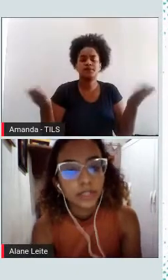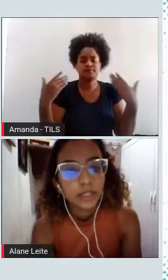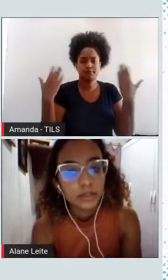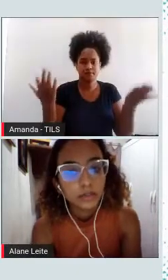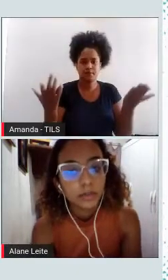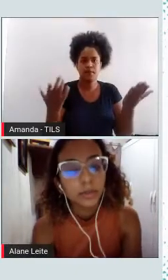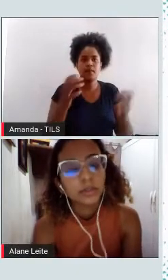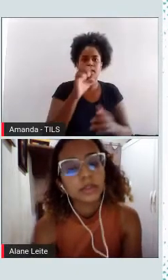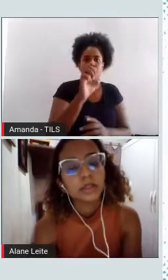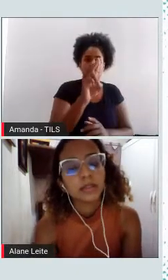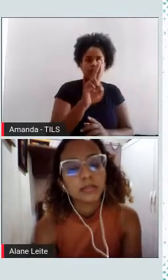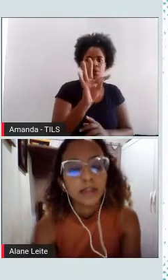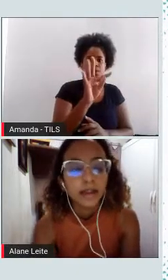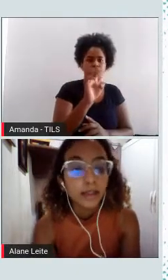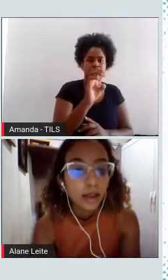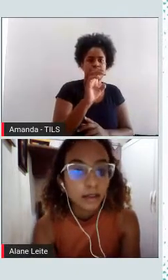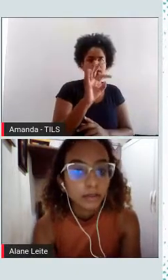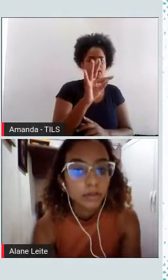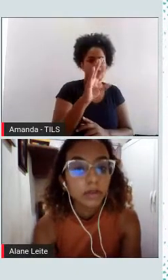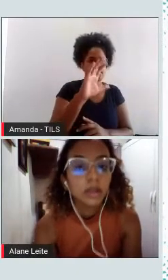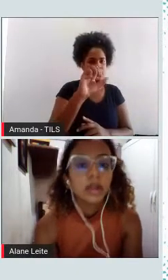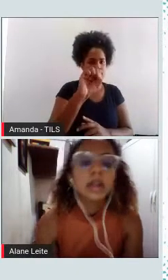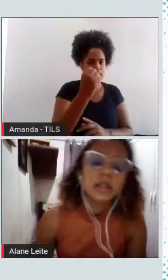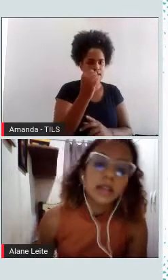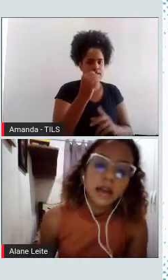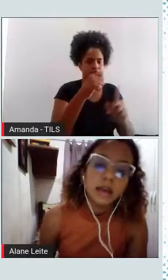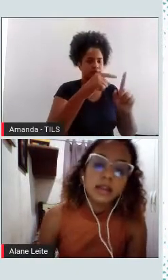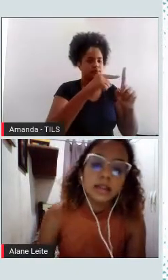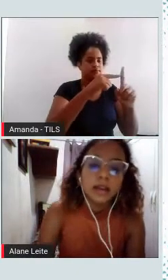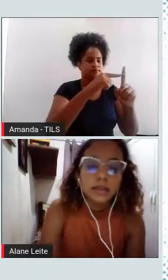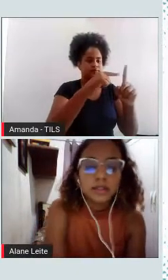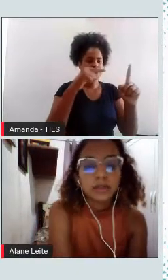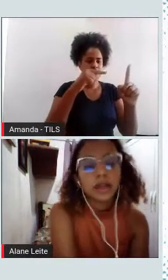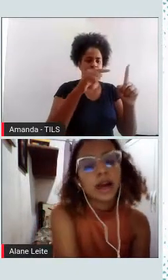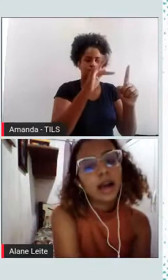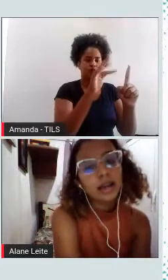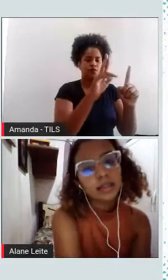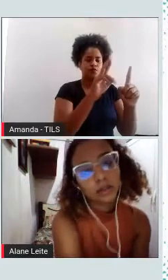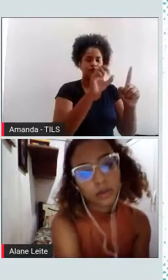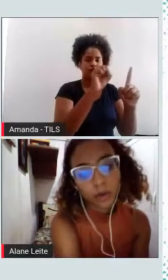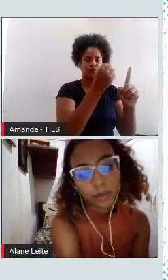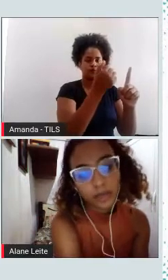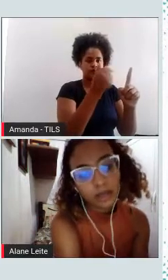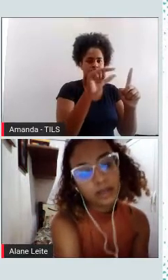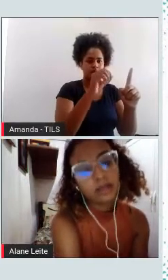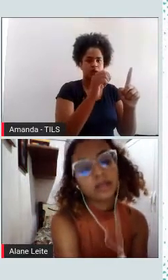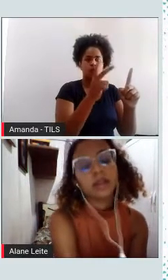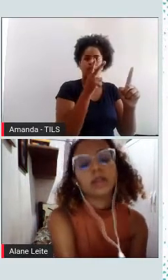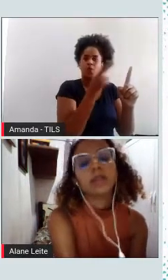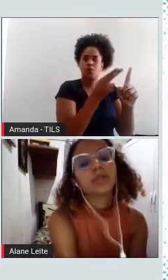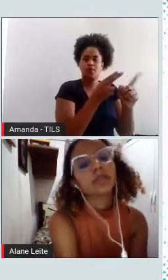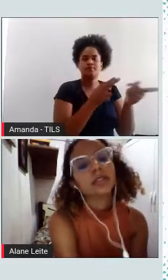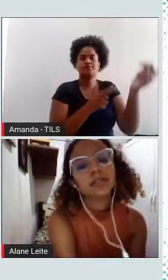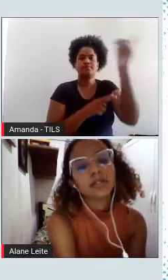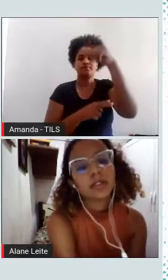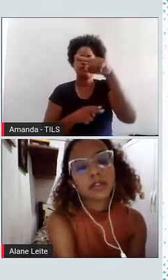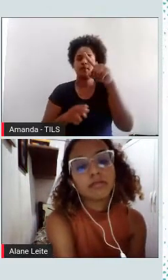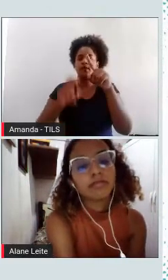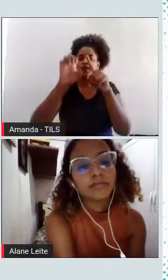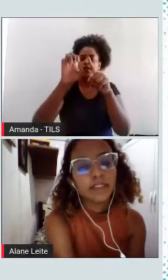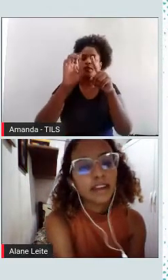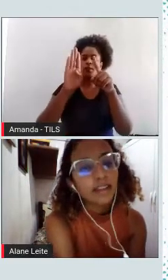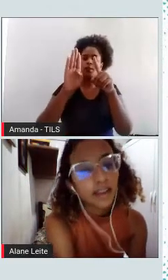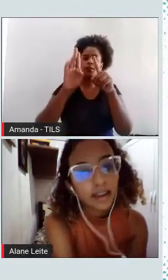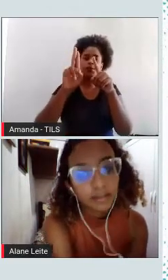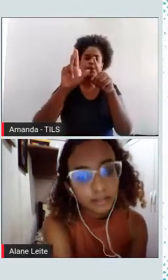fusão fixo e ponto de ebulição variável. Na mistura azeotrópica, eu tenho ponto de